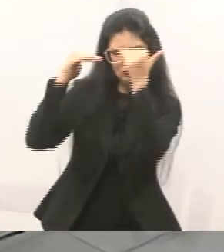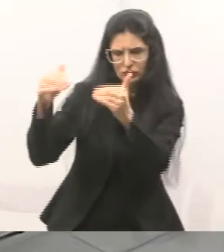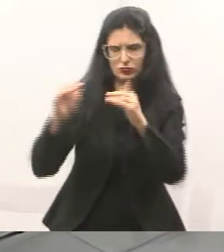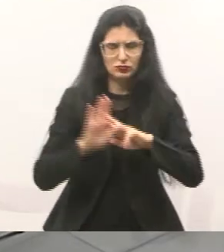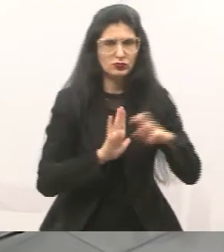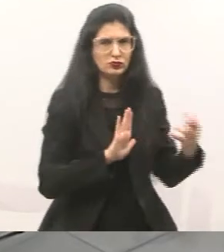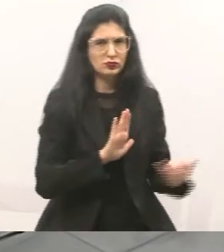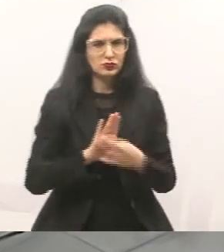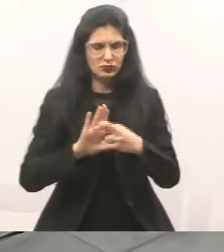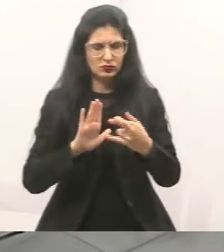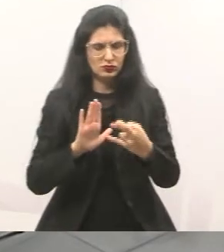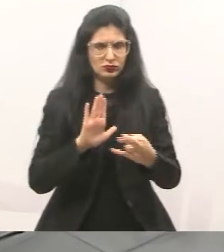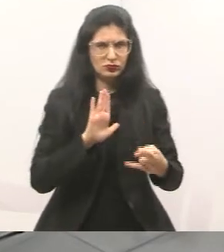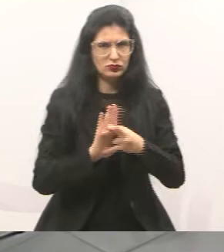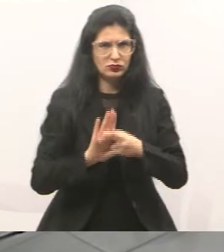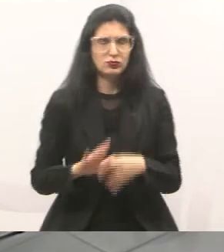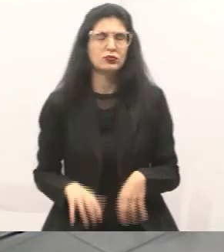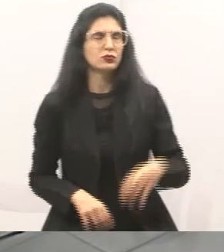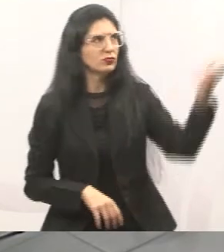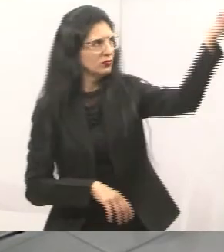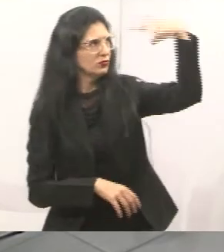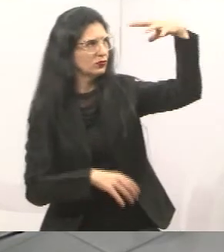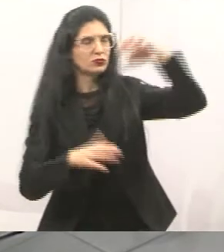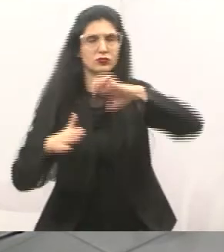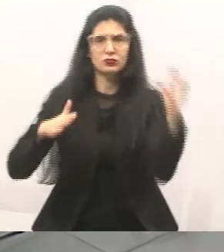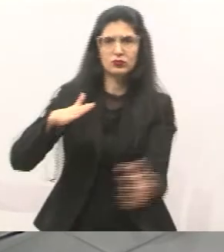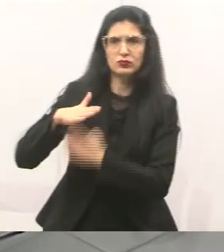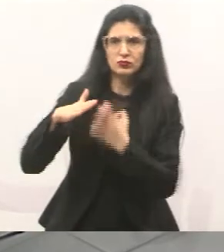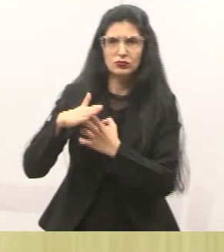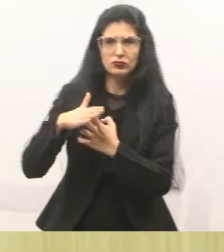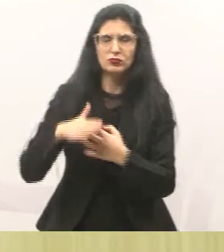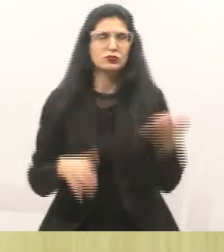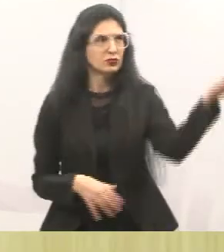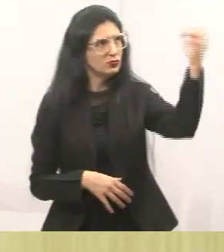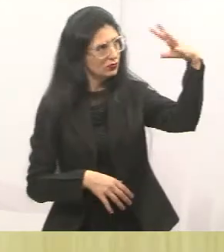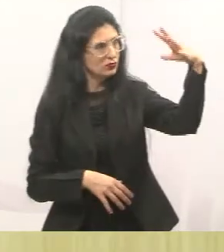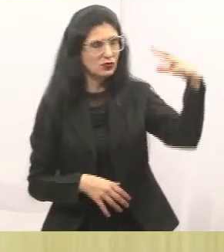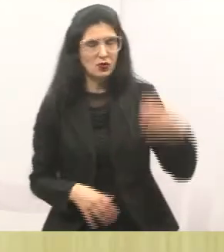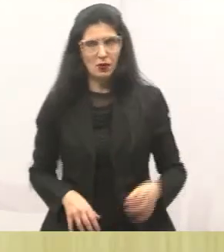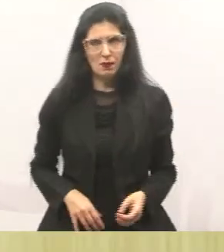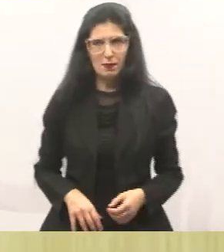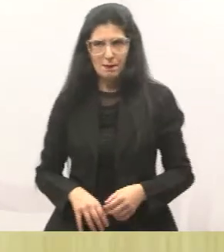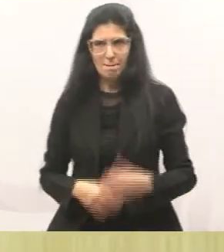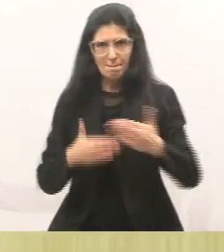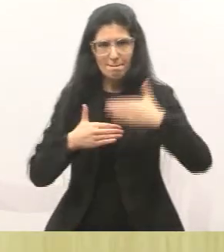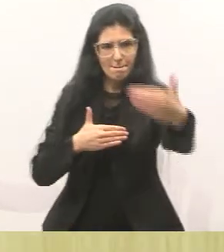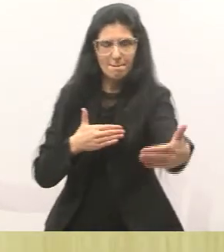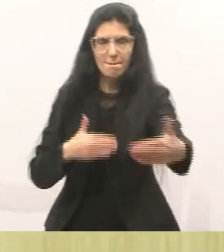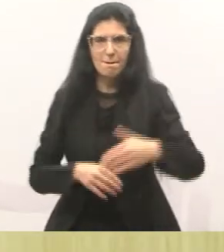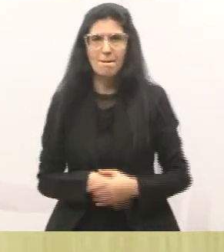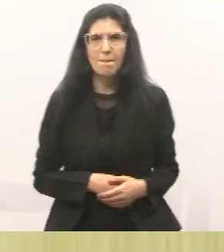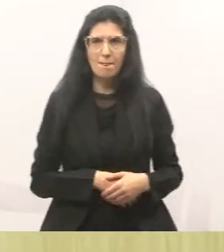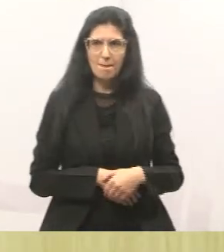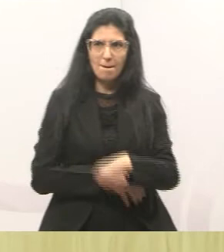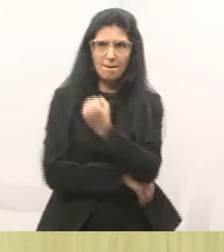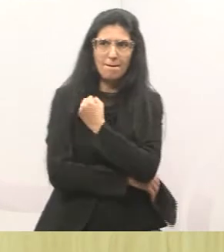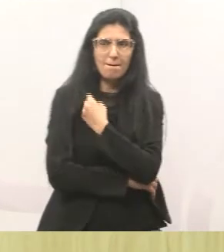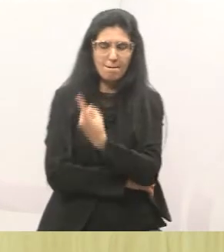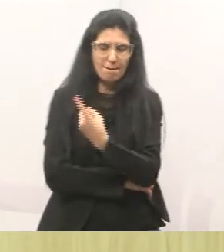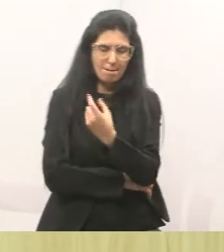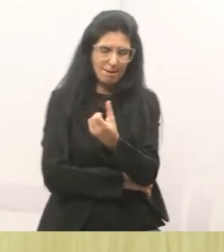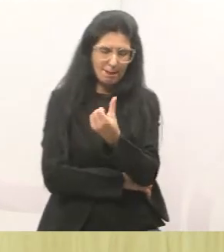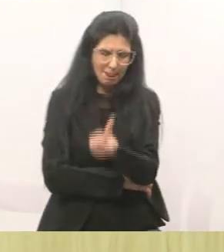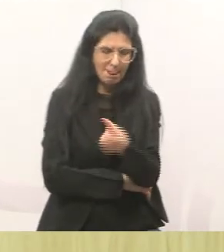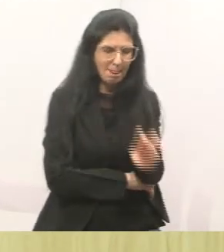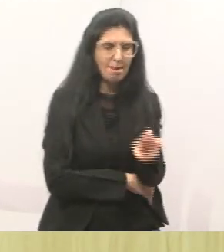regimentais, seja oficiado a IDP solicitando reposicionamento do poste instalado defronte da garagem do imóvel número